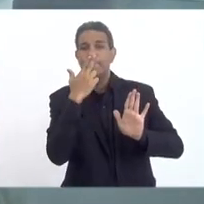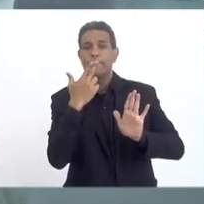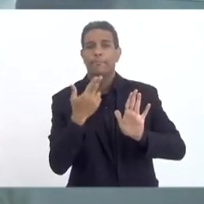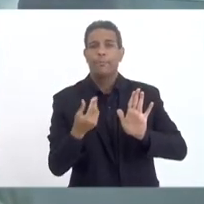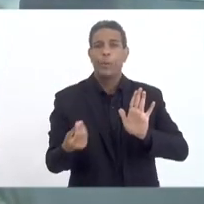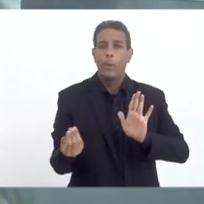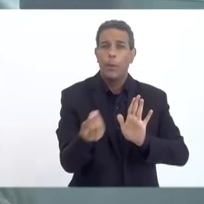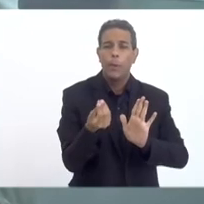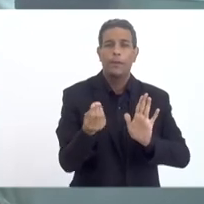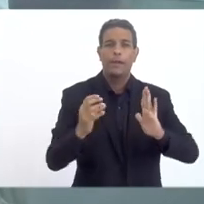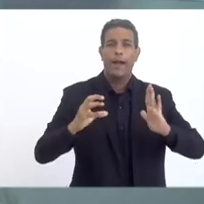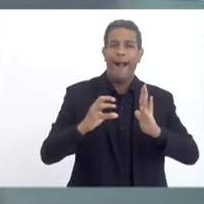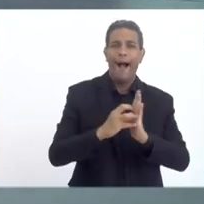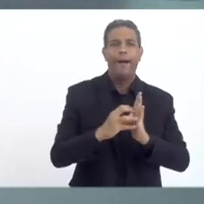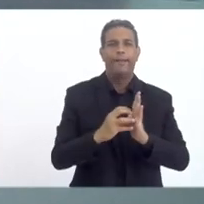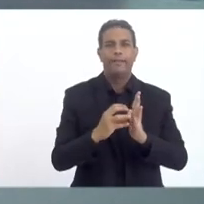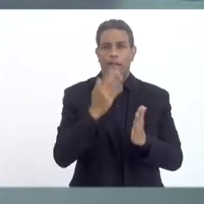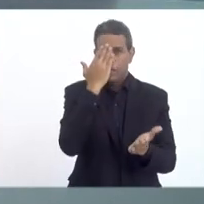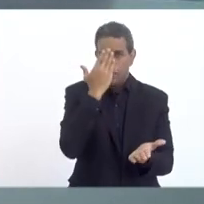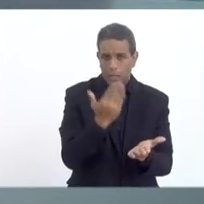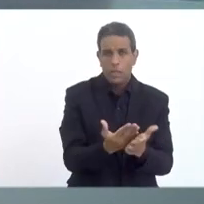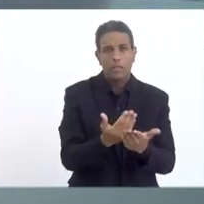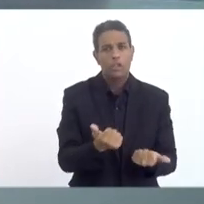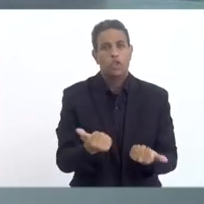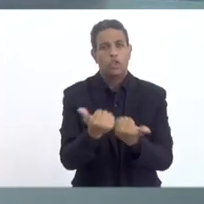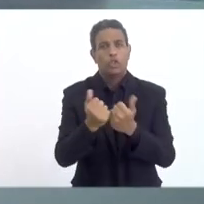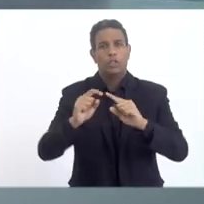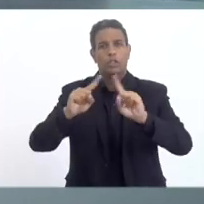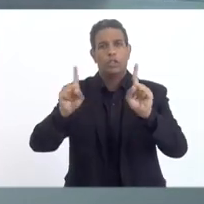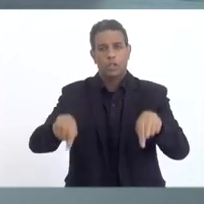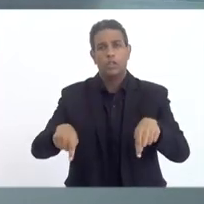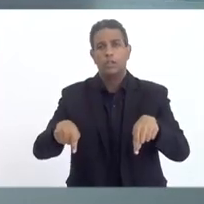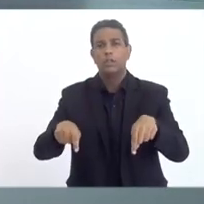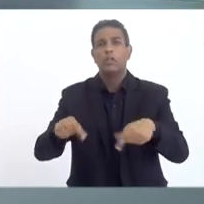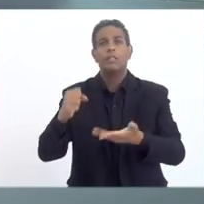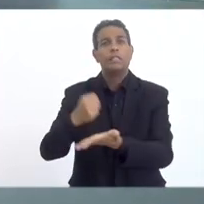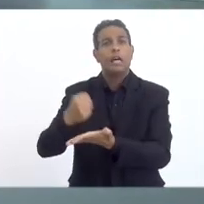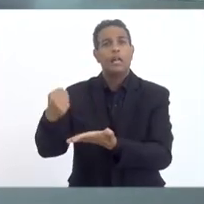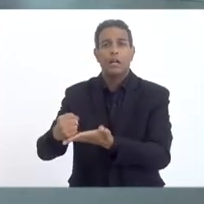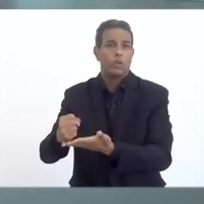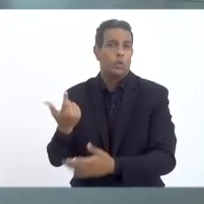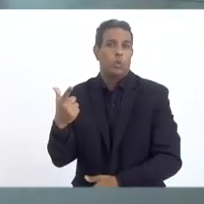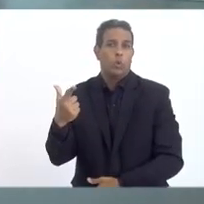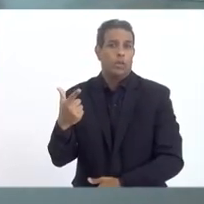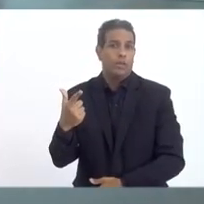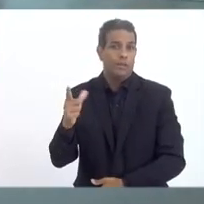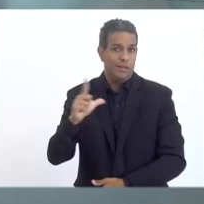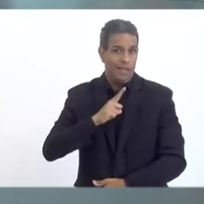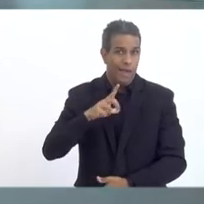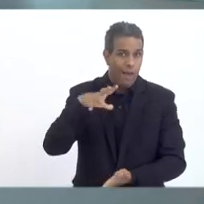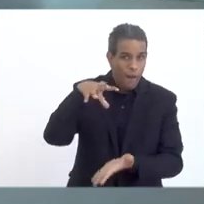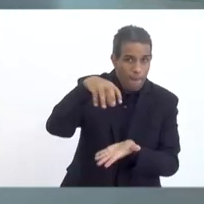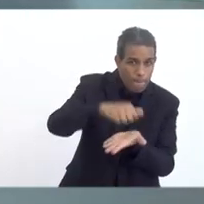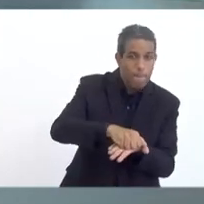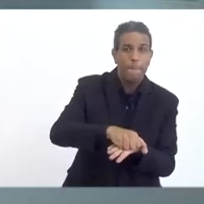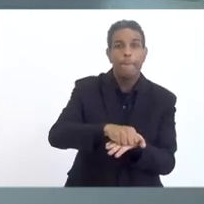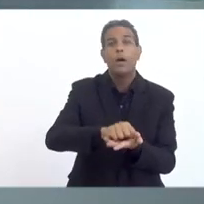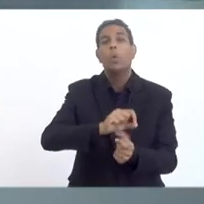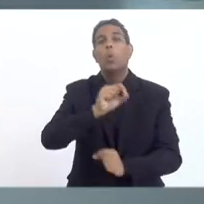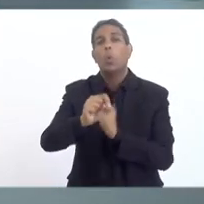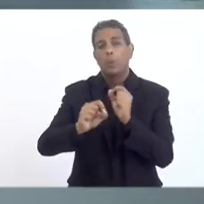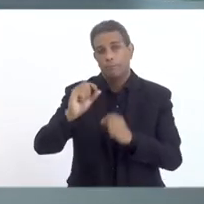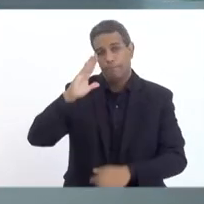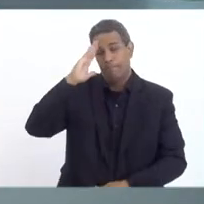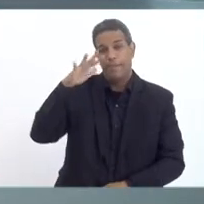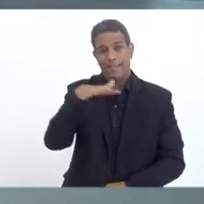de cargos em confiança por funcionários extraquadros ou, às vezes, nem sequer a ocupação de tais cargos, principalmente